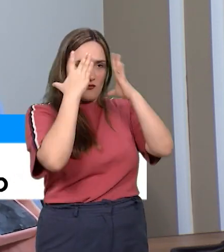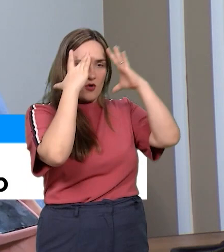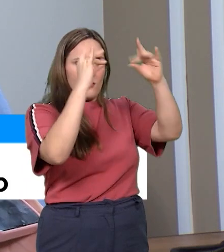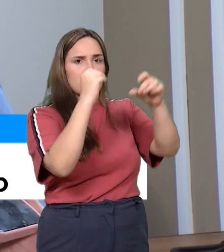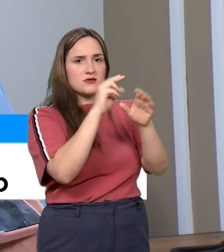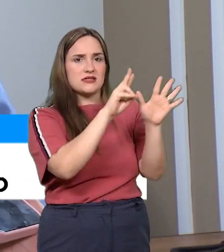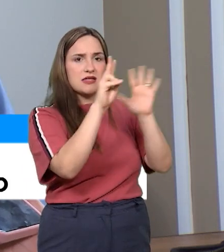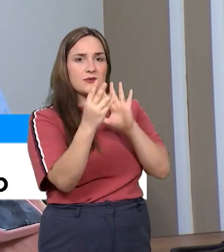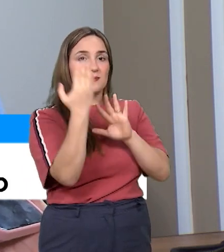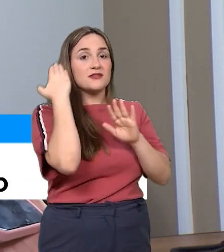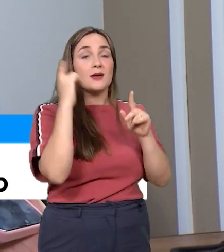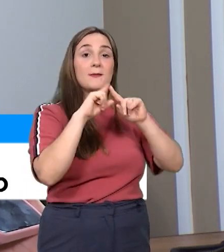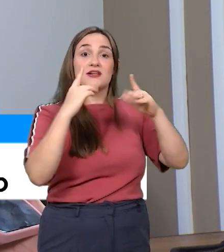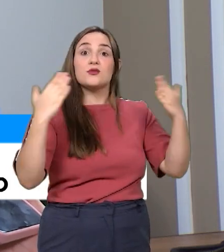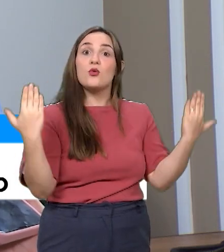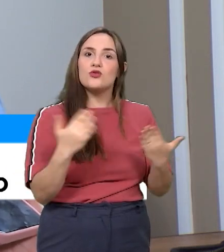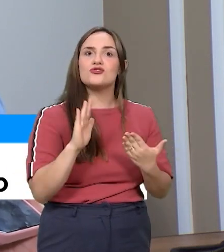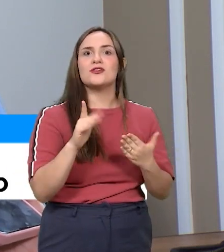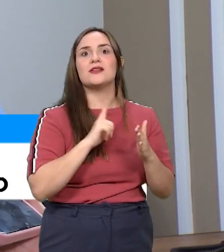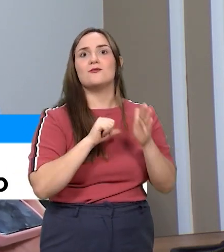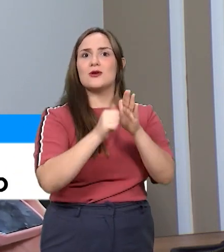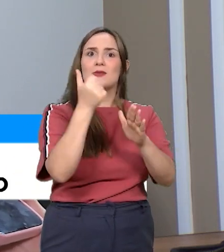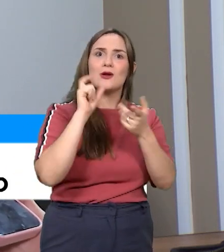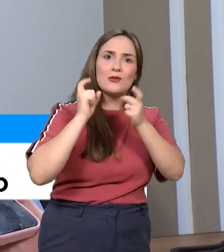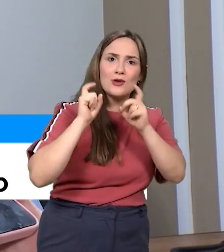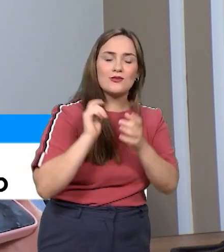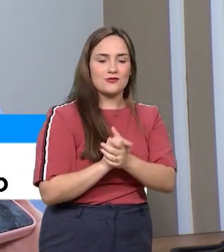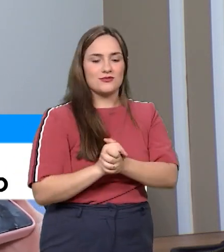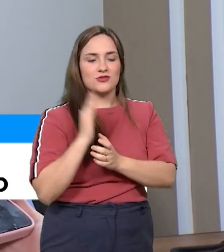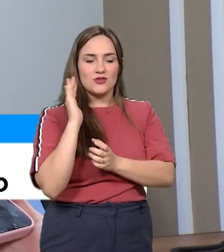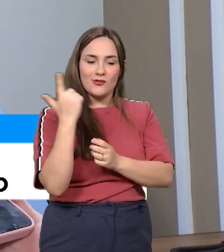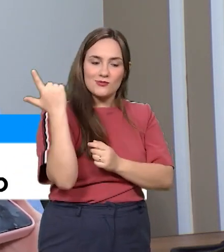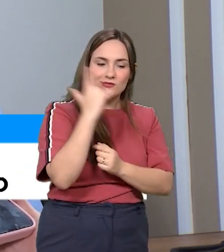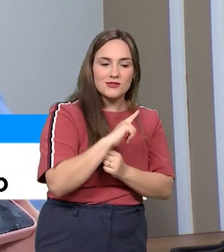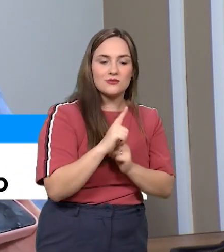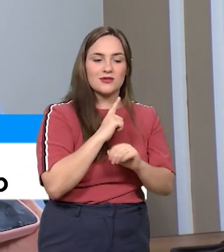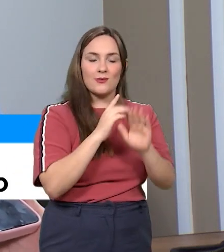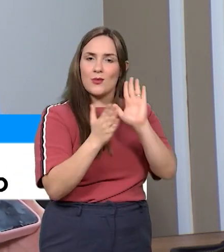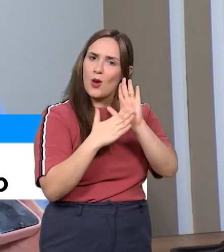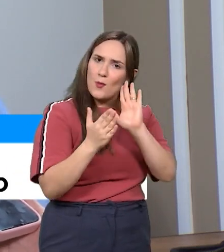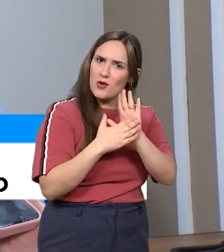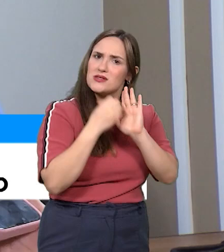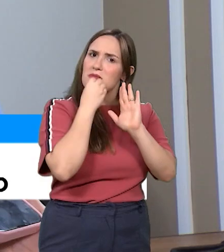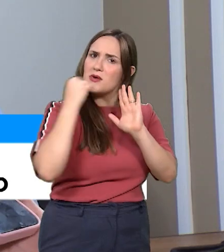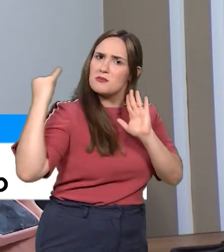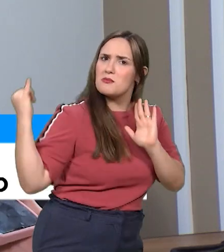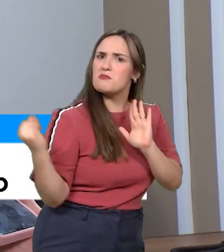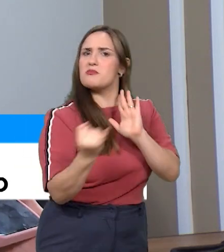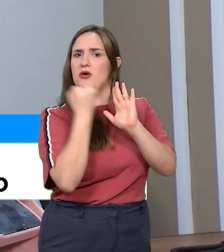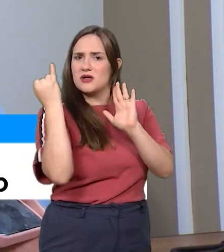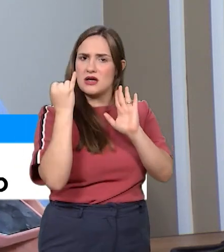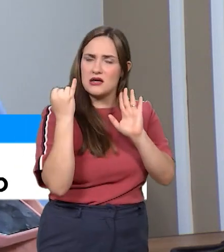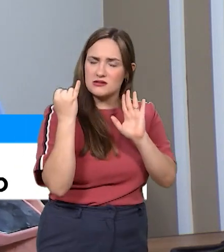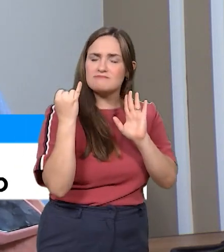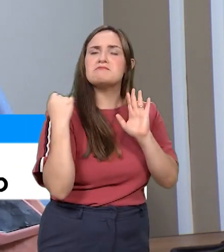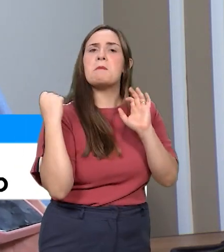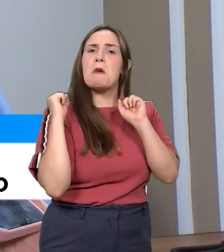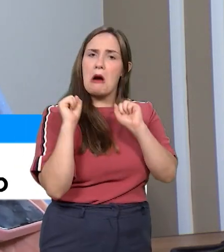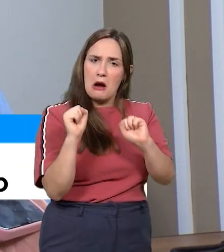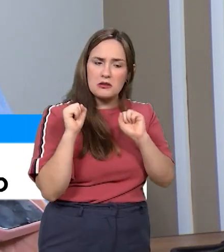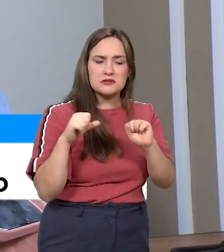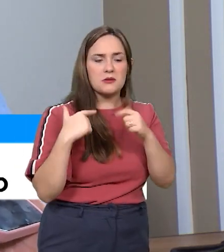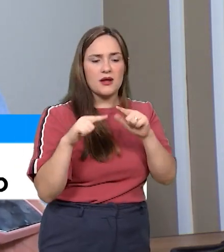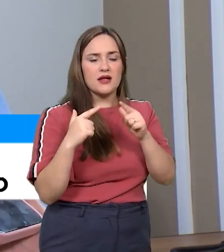na semana passada e hoje a gente já tem uma primeira reunião onde a gente já inclusive avançou com propostas bem significativas que nós